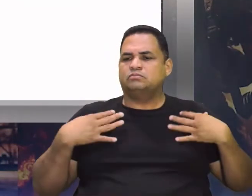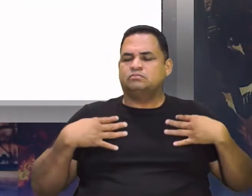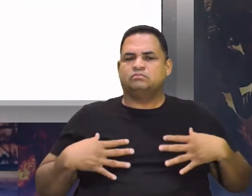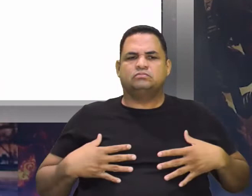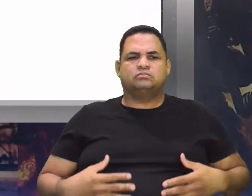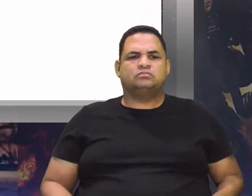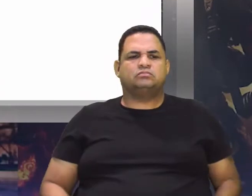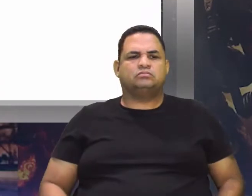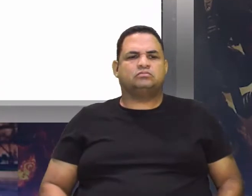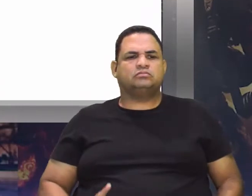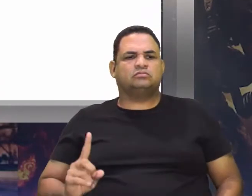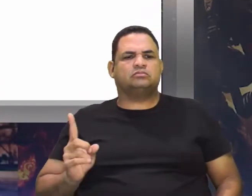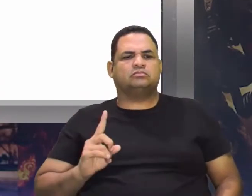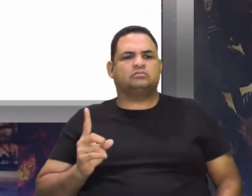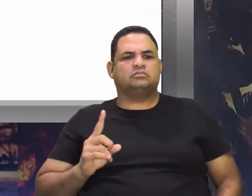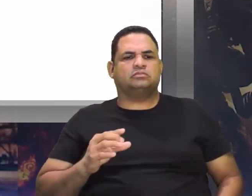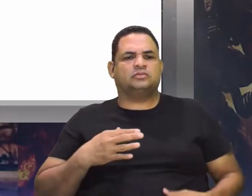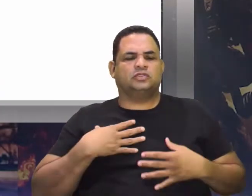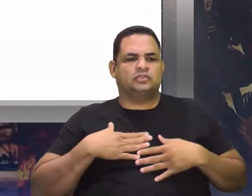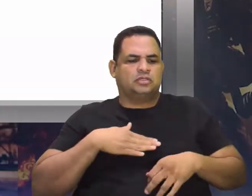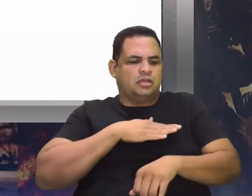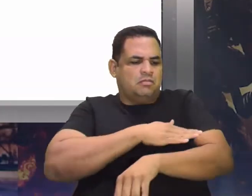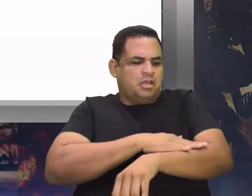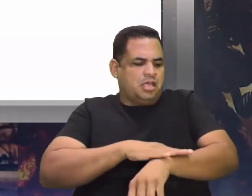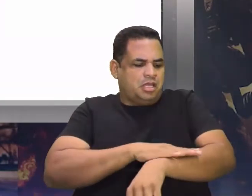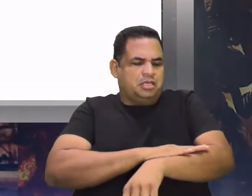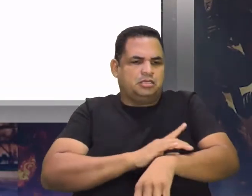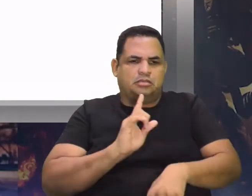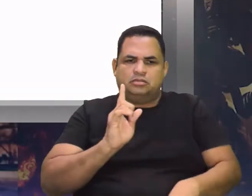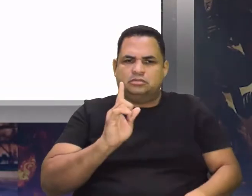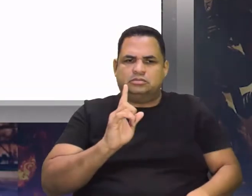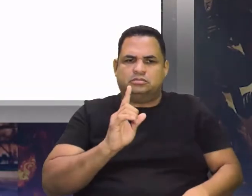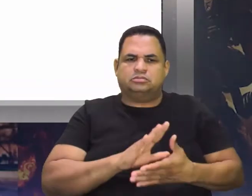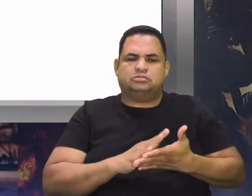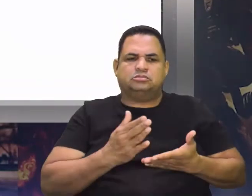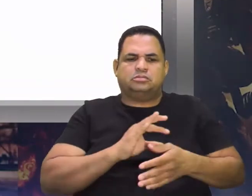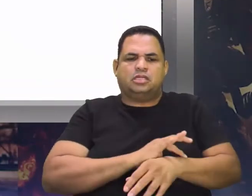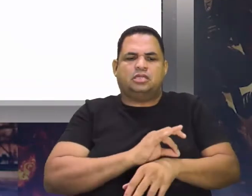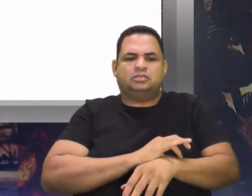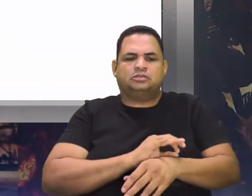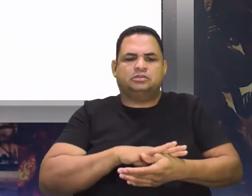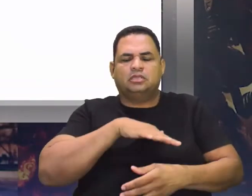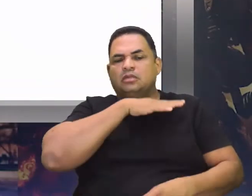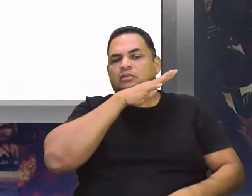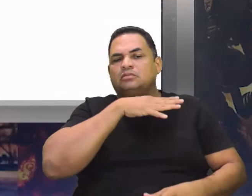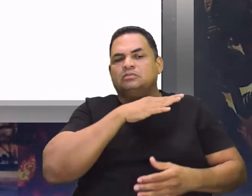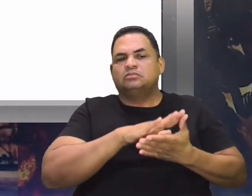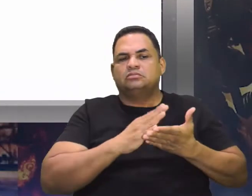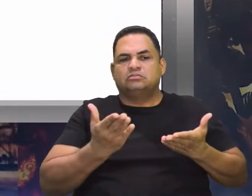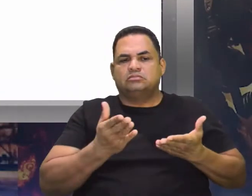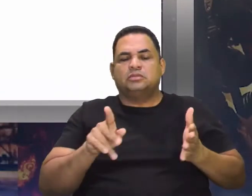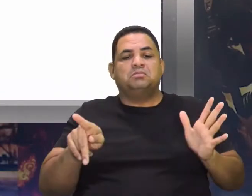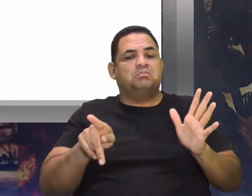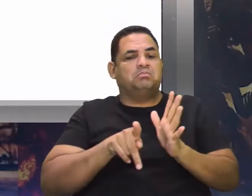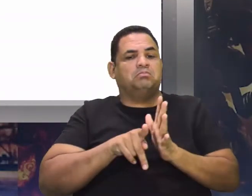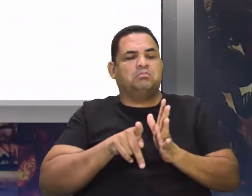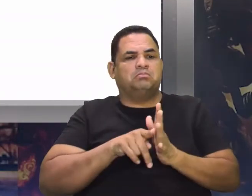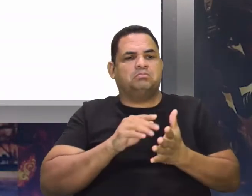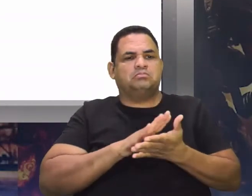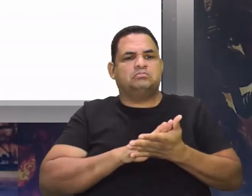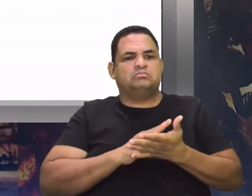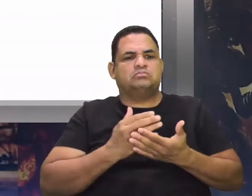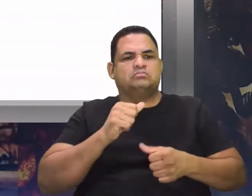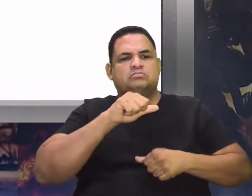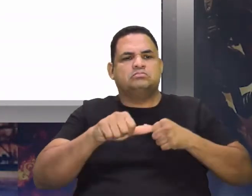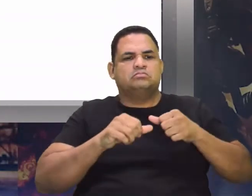A vestimenta não é só mais da pele de animais. Agora ele mesmo, ele